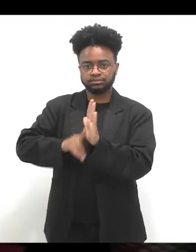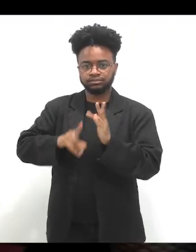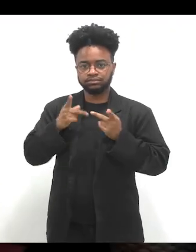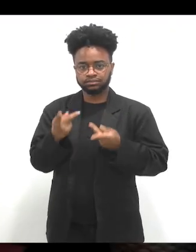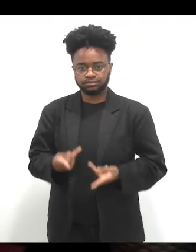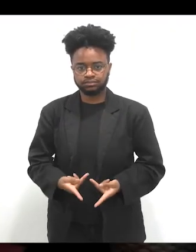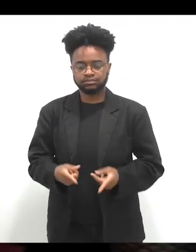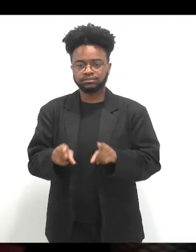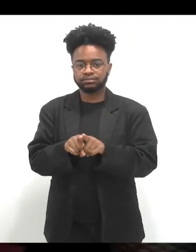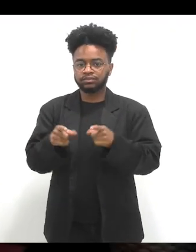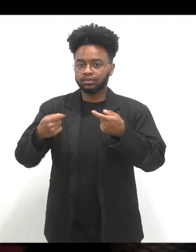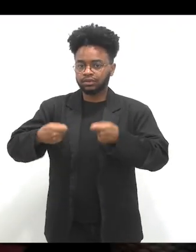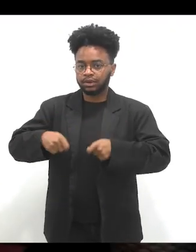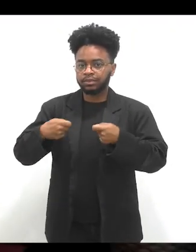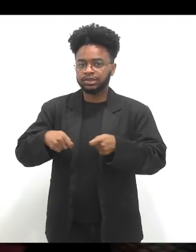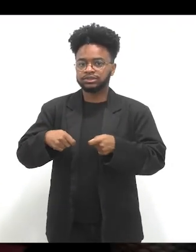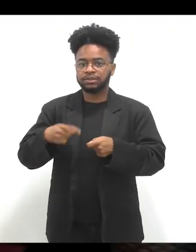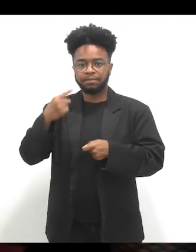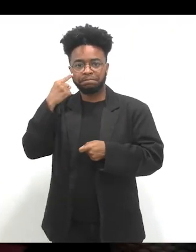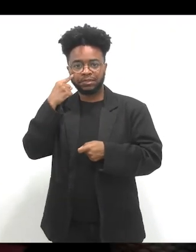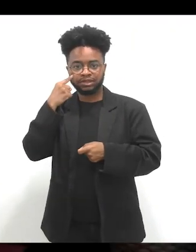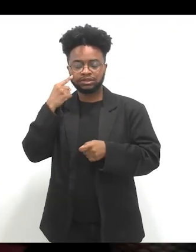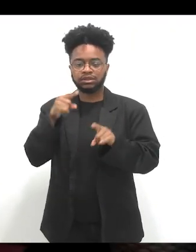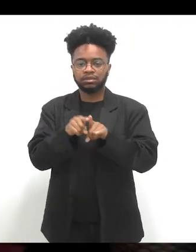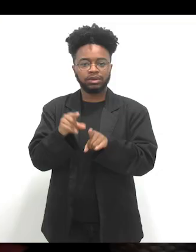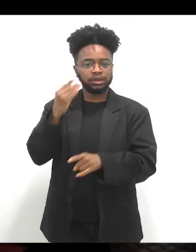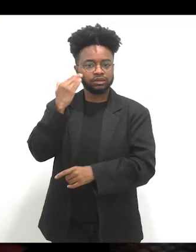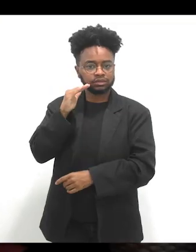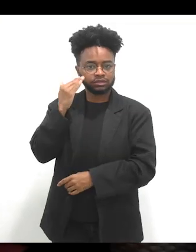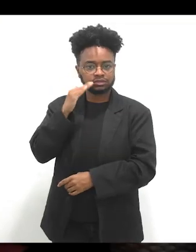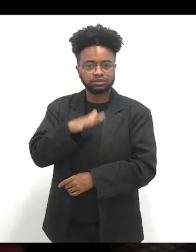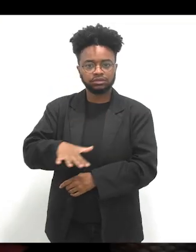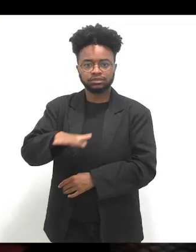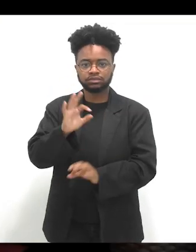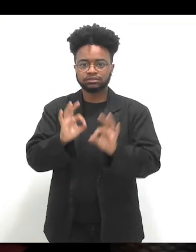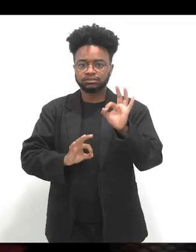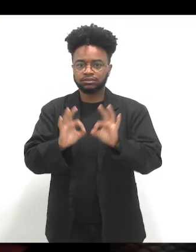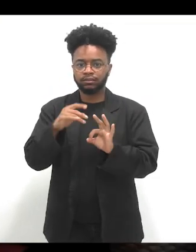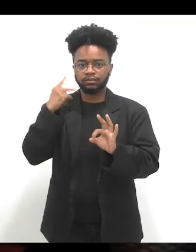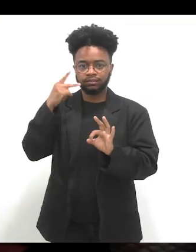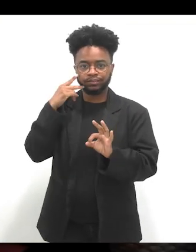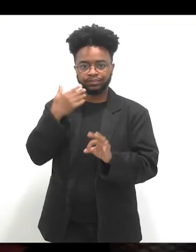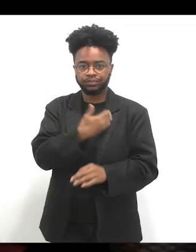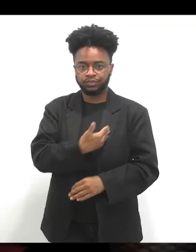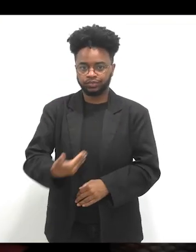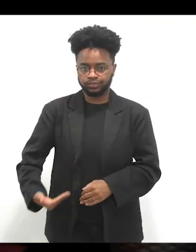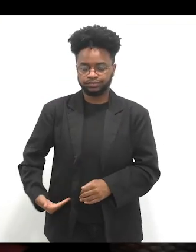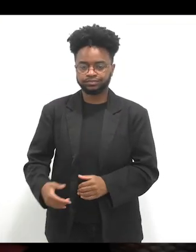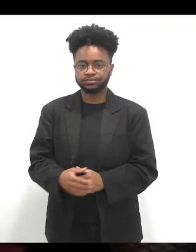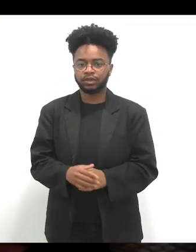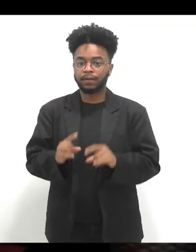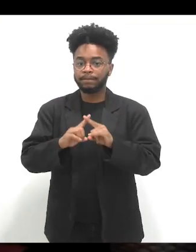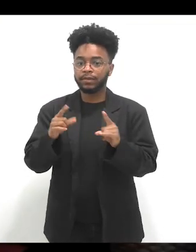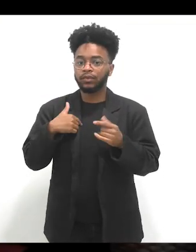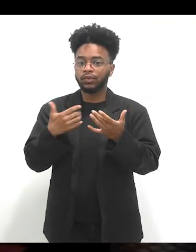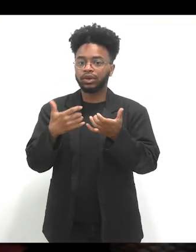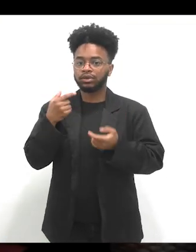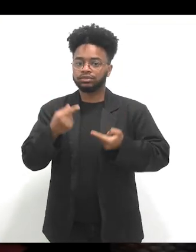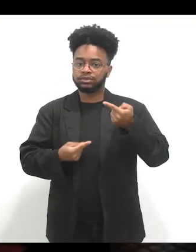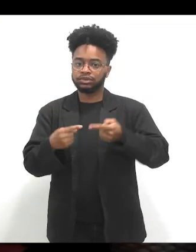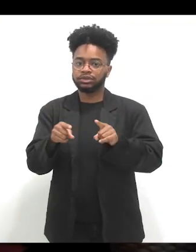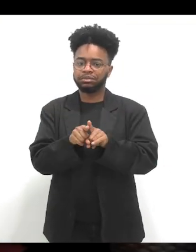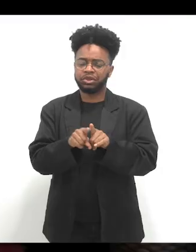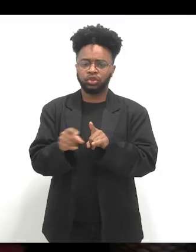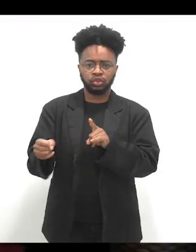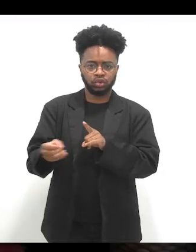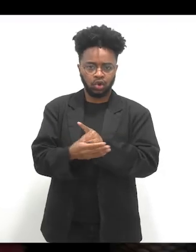do direito humanitário e que precisam ser pensados e entendidos na construção das políticas públicas. Mas eu queria trazer um